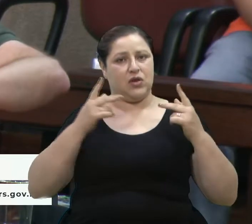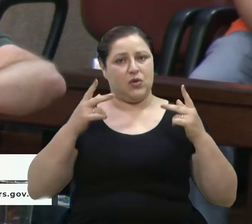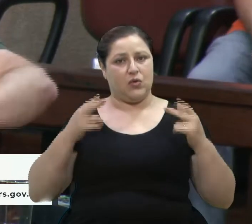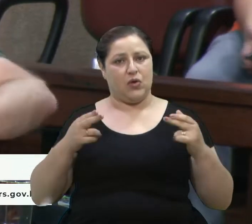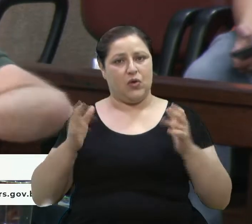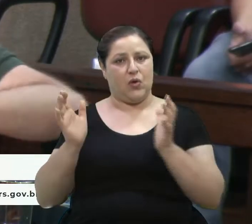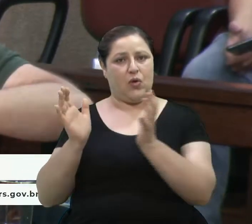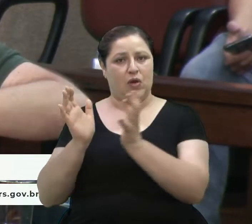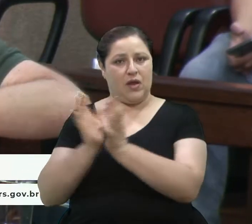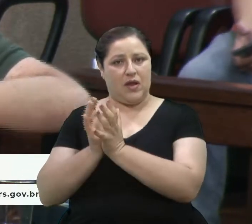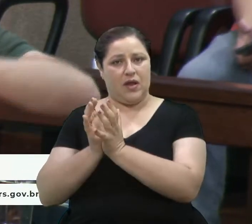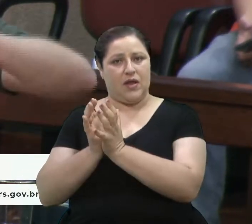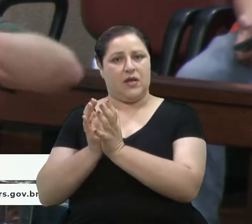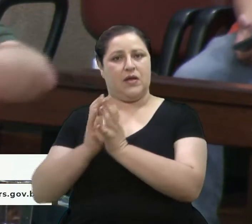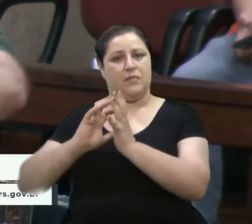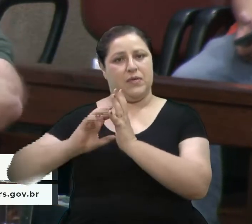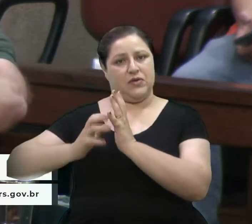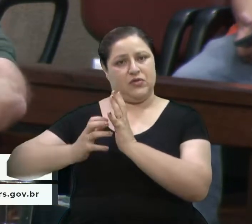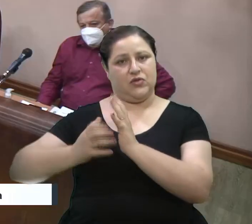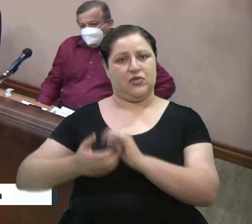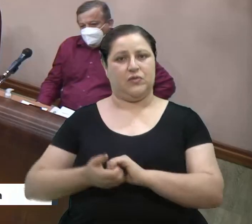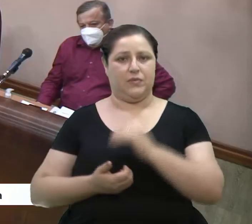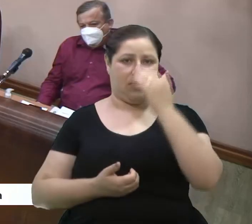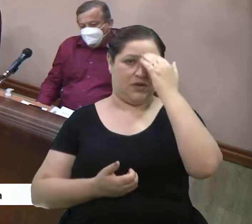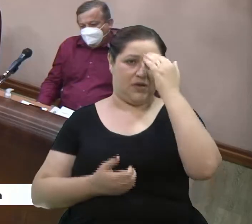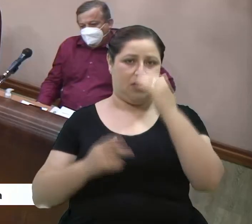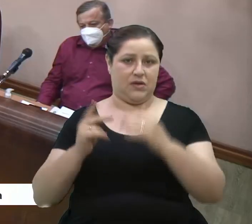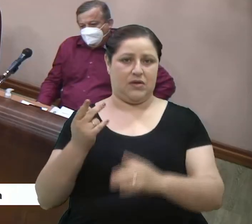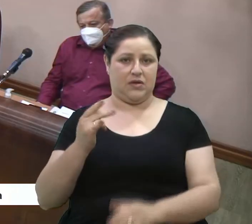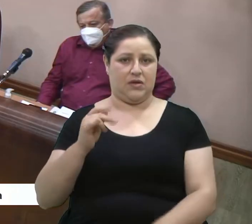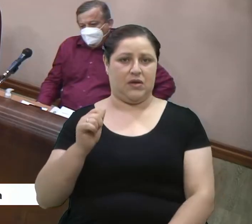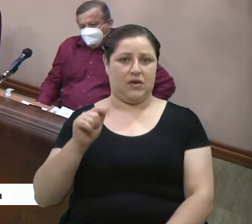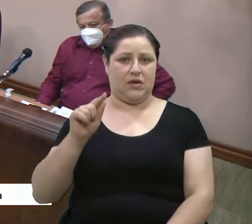partido. Obrigado, vereador Iago. Muito obrigado.